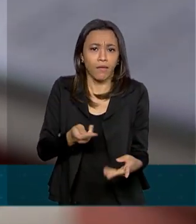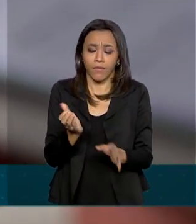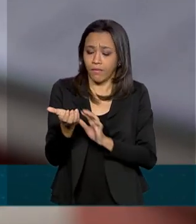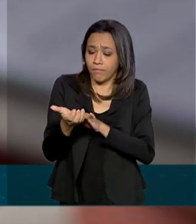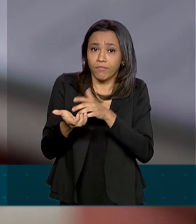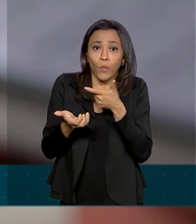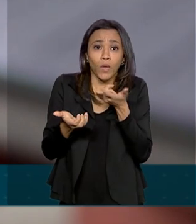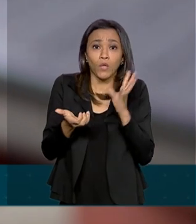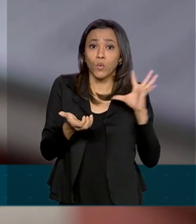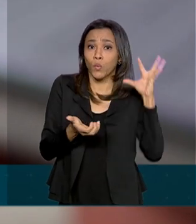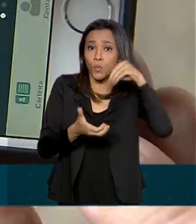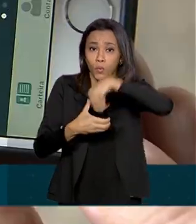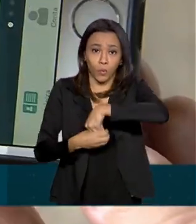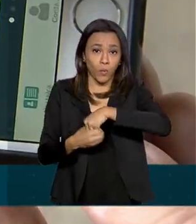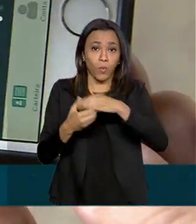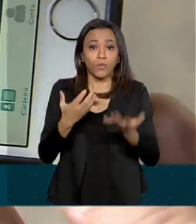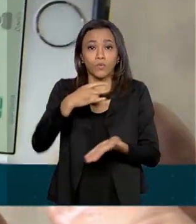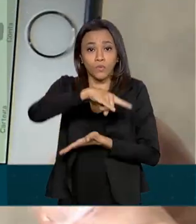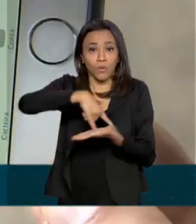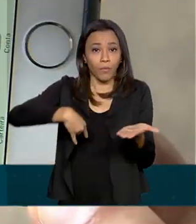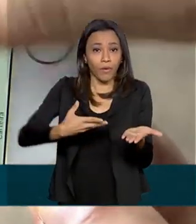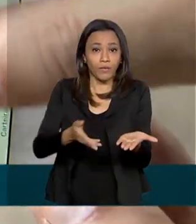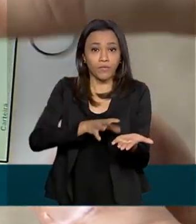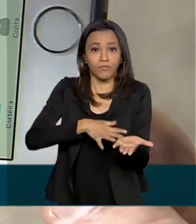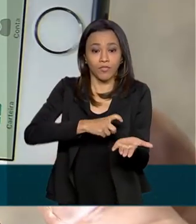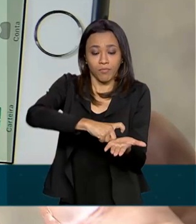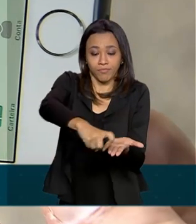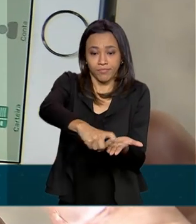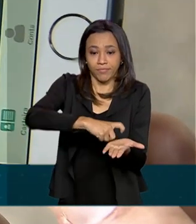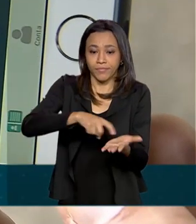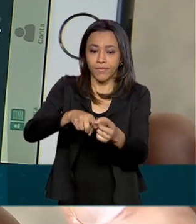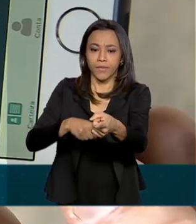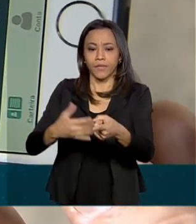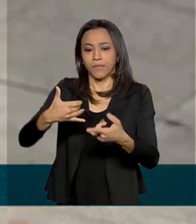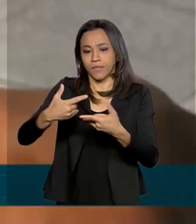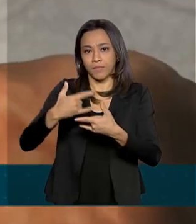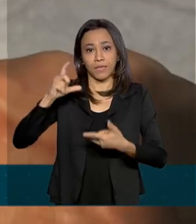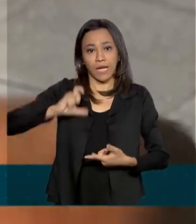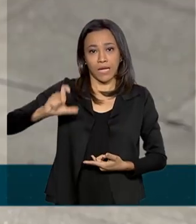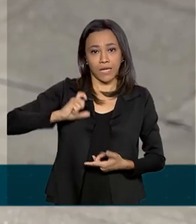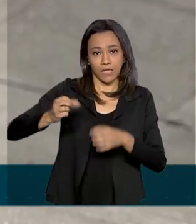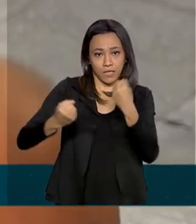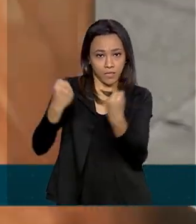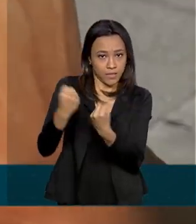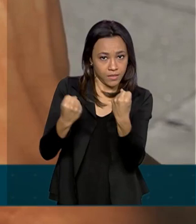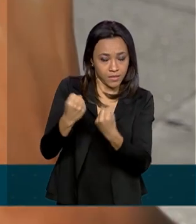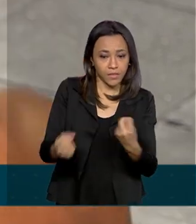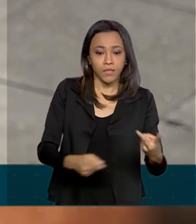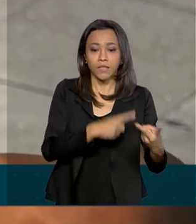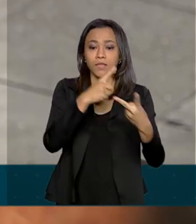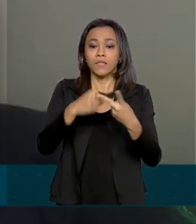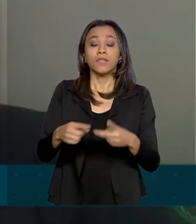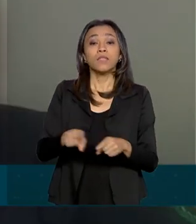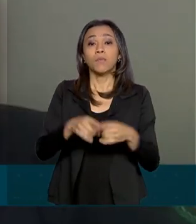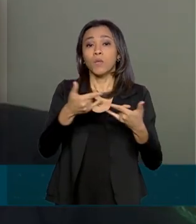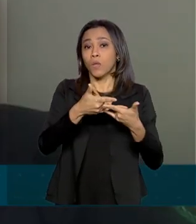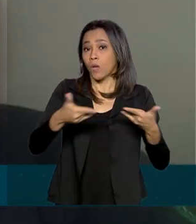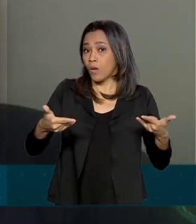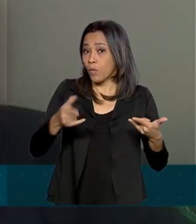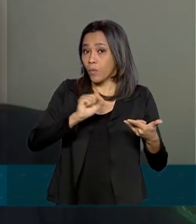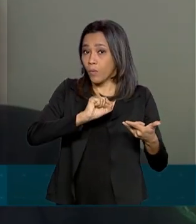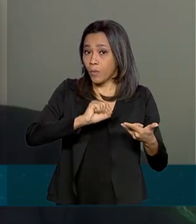todos os documentos digitalizados, como a carteira de motorista e o documento do carro. Uma